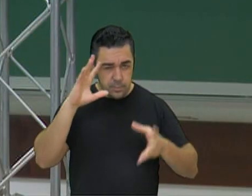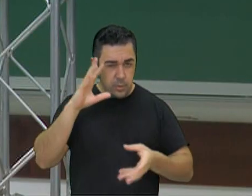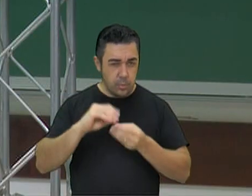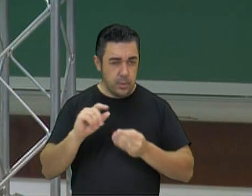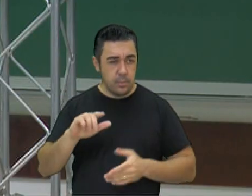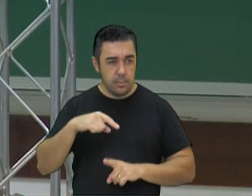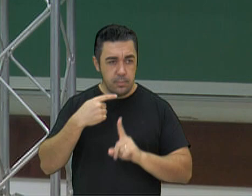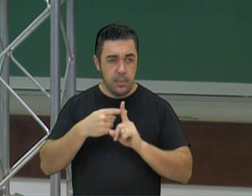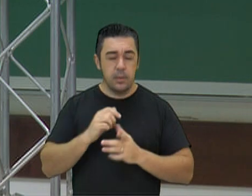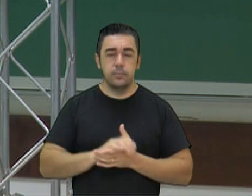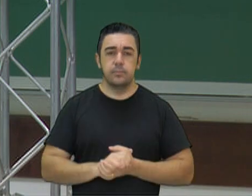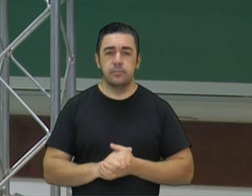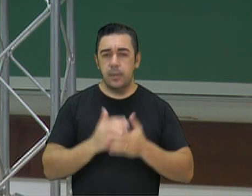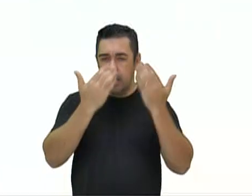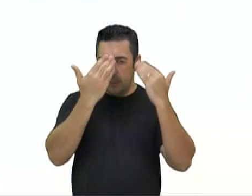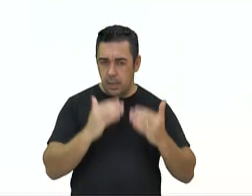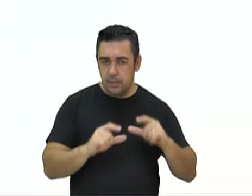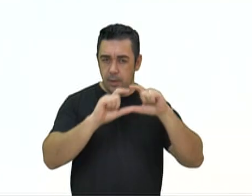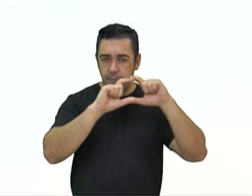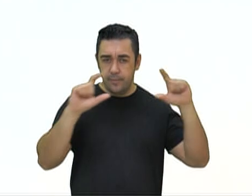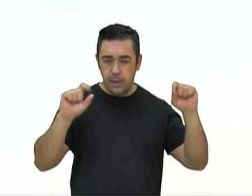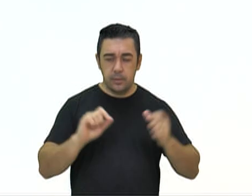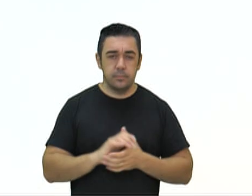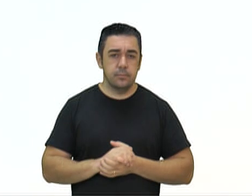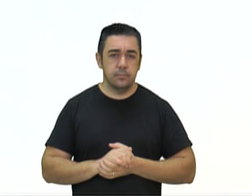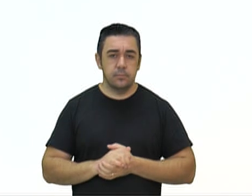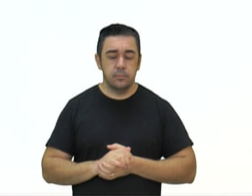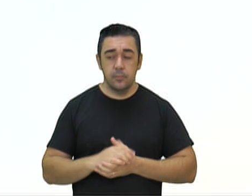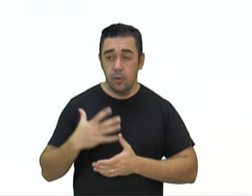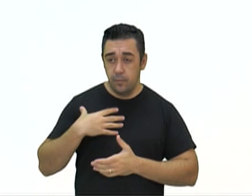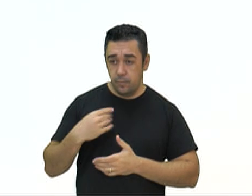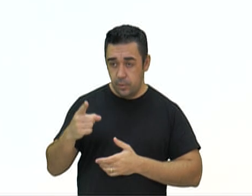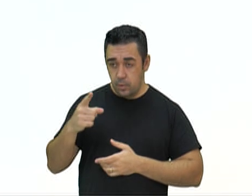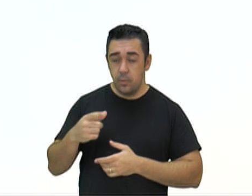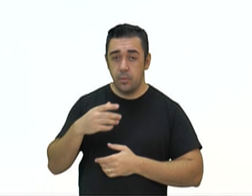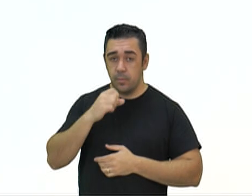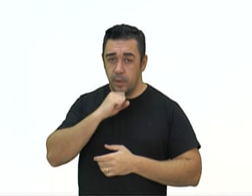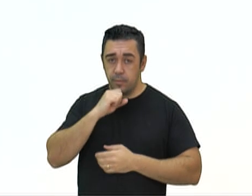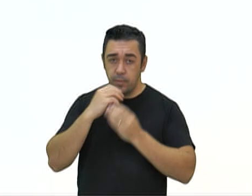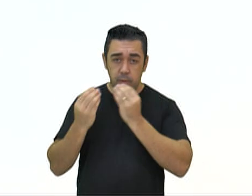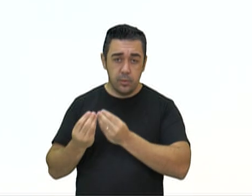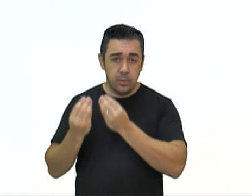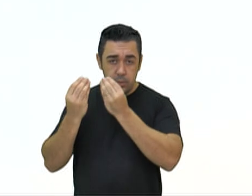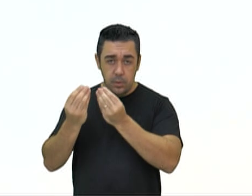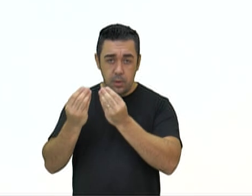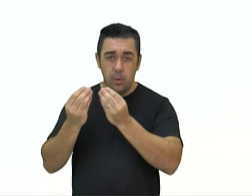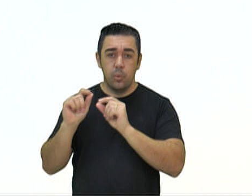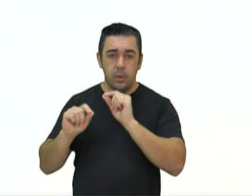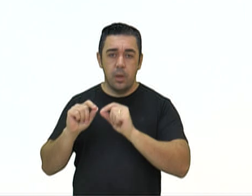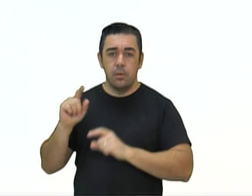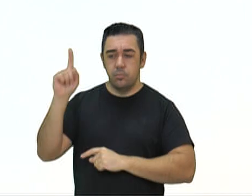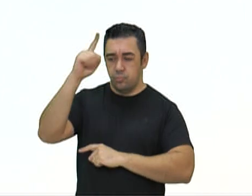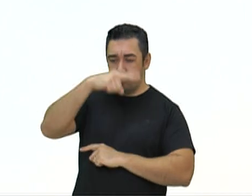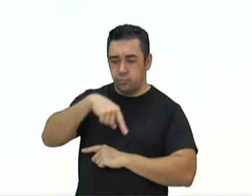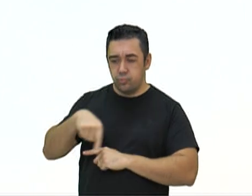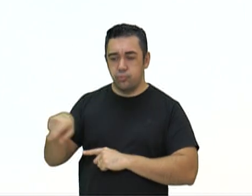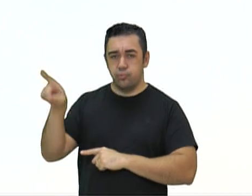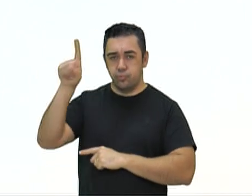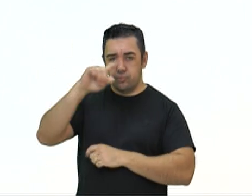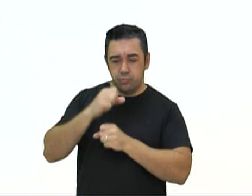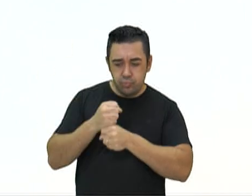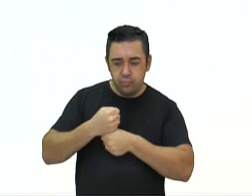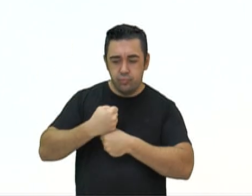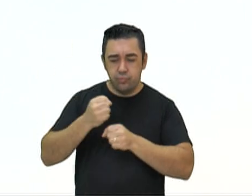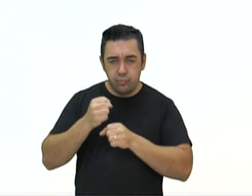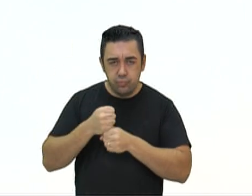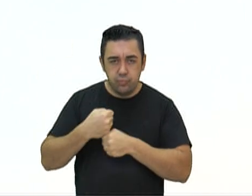Olha aqui. Vamos analisar a frase. Ao filho mais velho, o moleiro deu-lhe o moinho. Então, com relação ainda ao verbo dar,